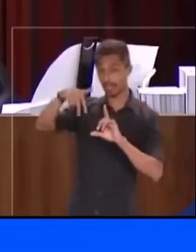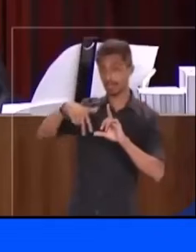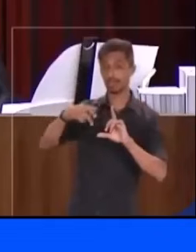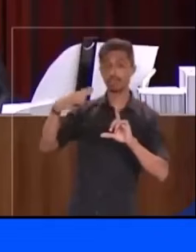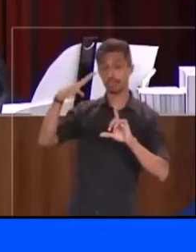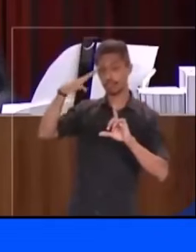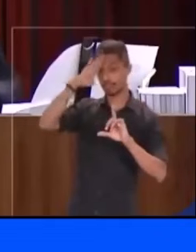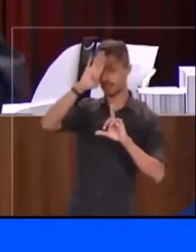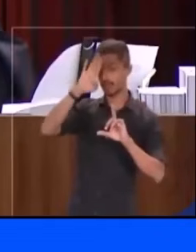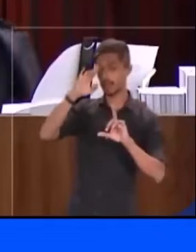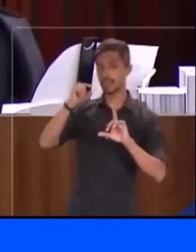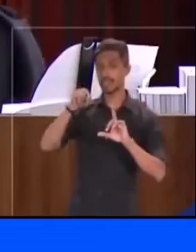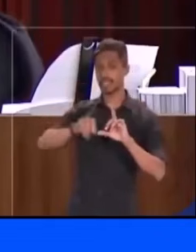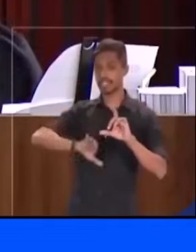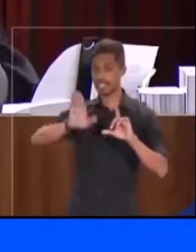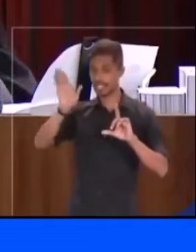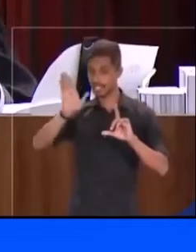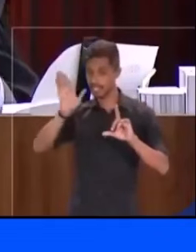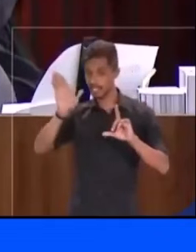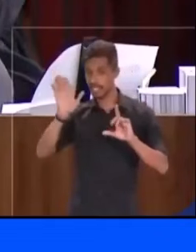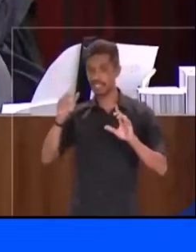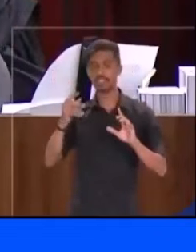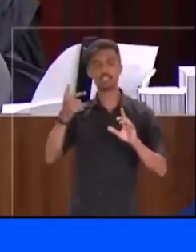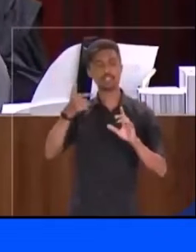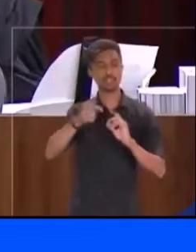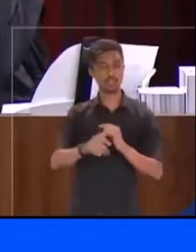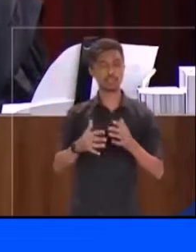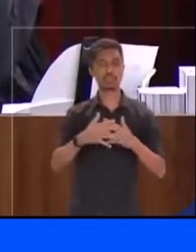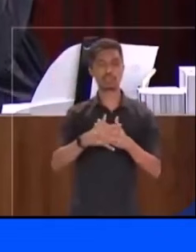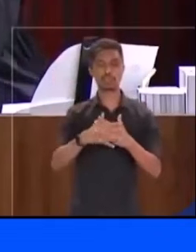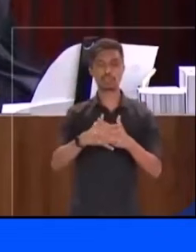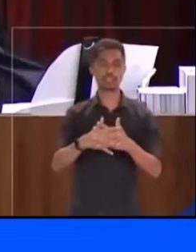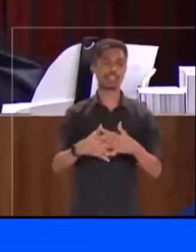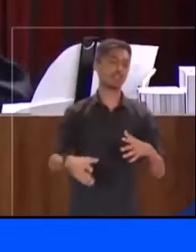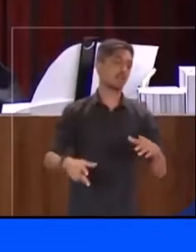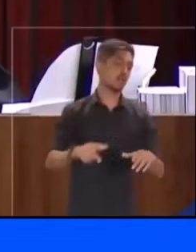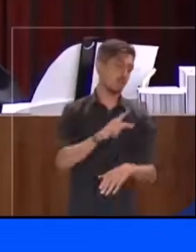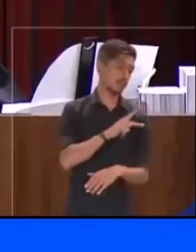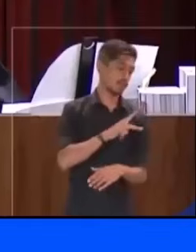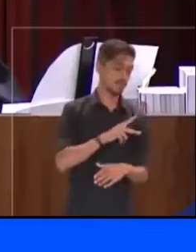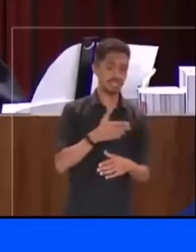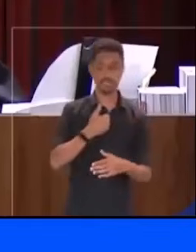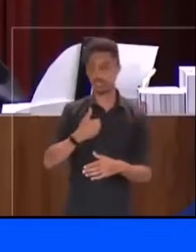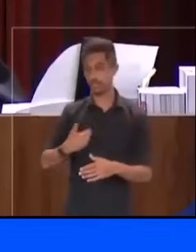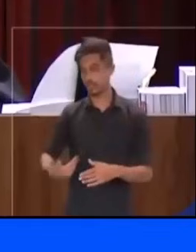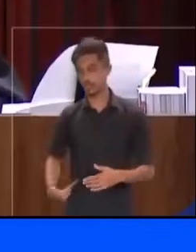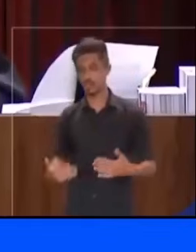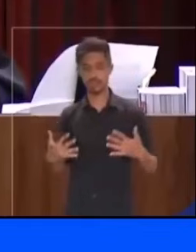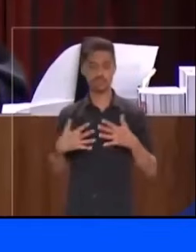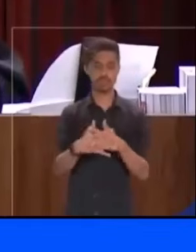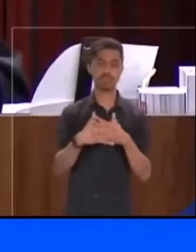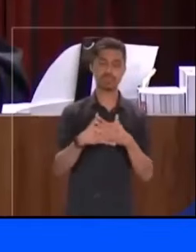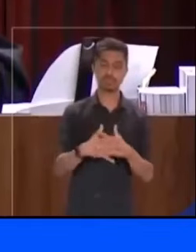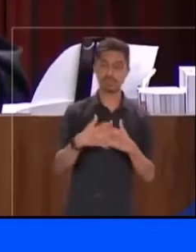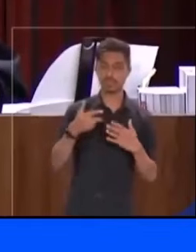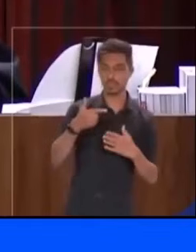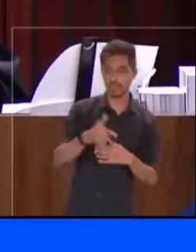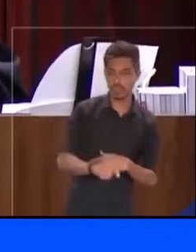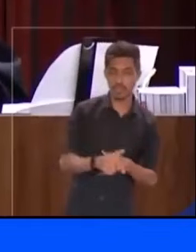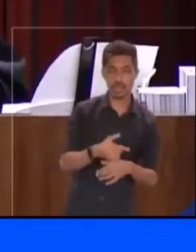Bolsonaro. Novamente a confusão entre o privado e o público. Novamente a confusão entre